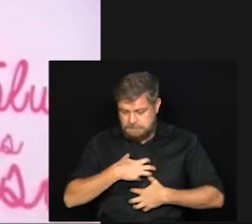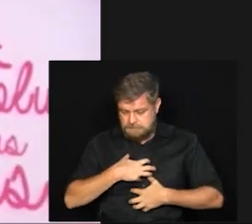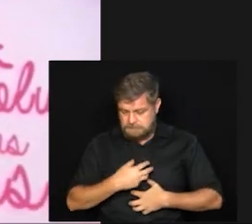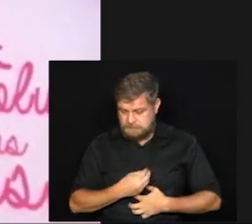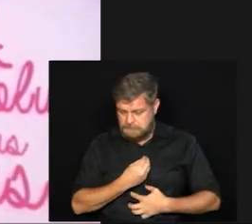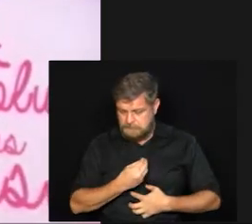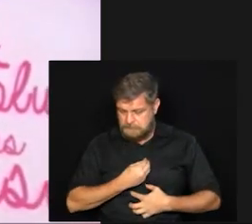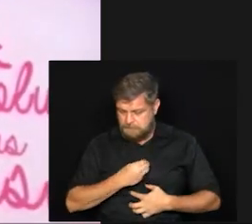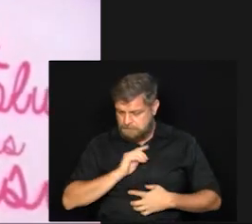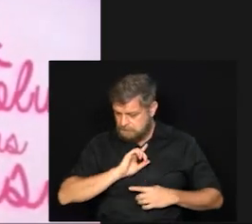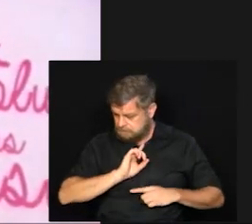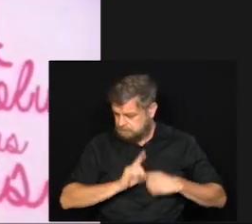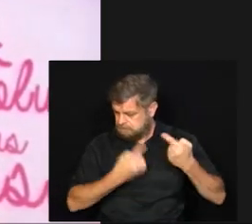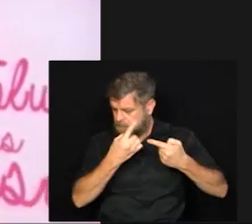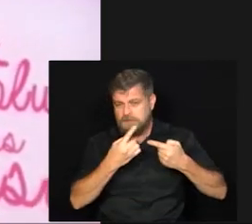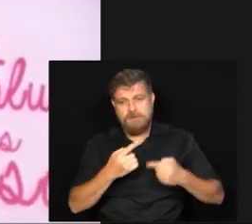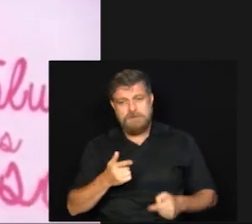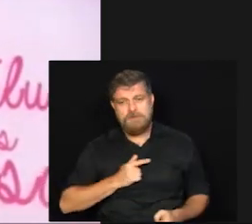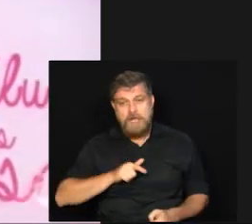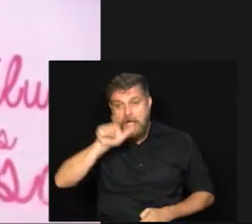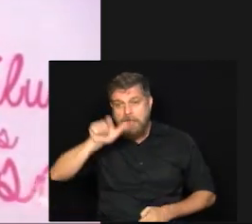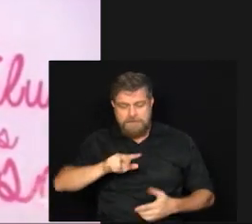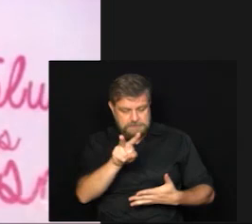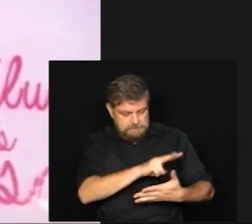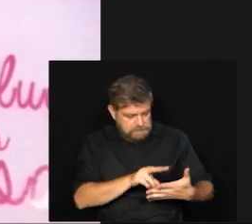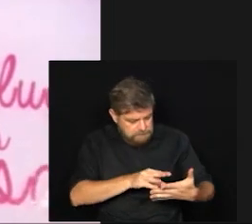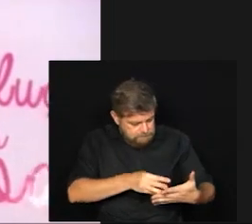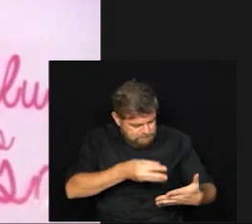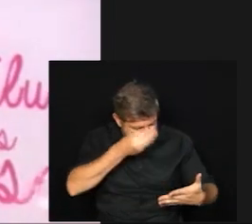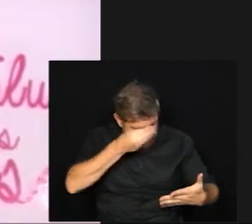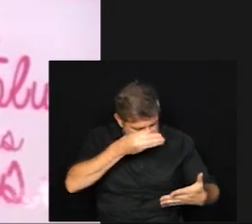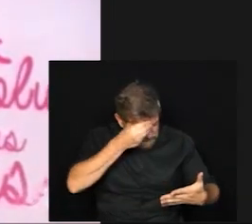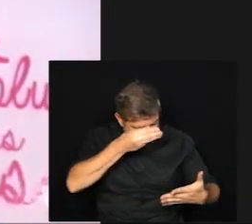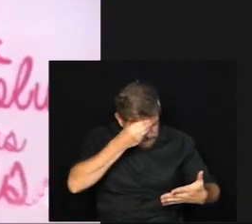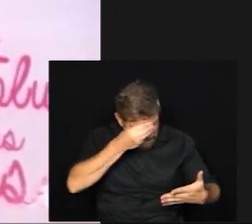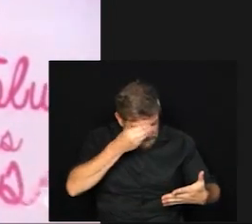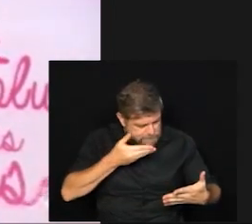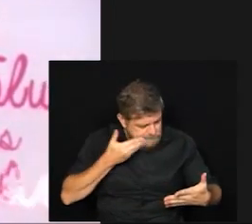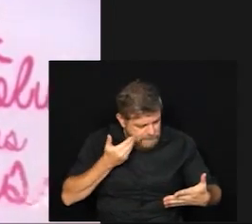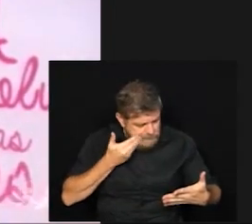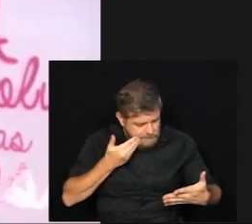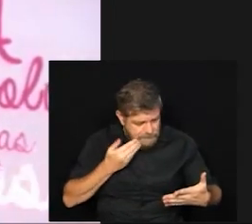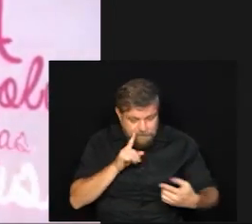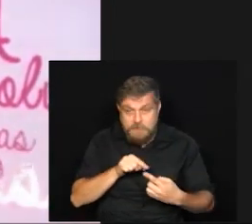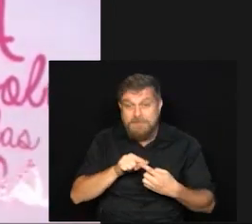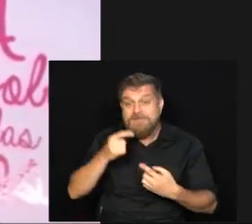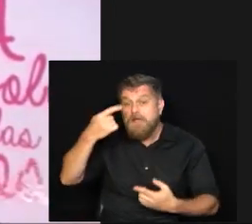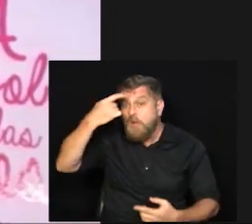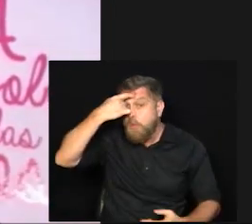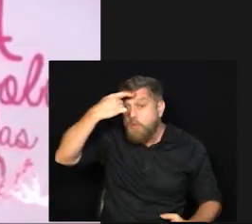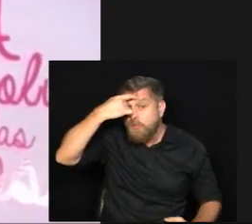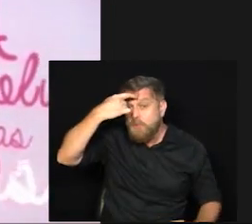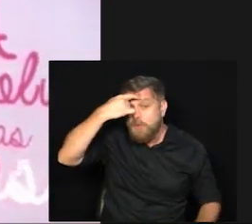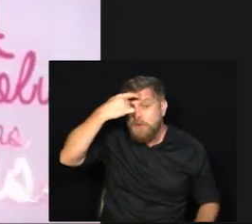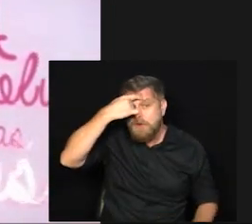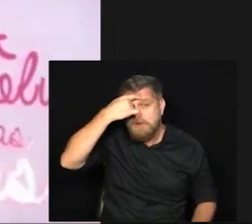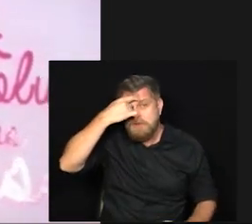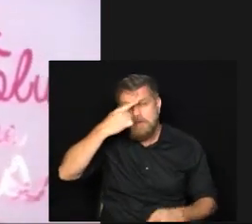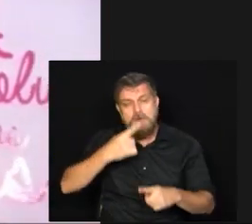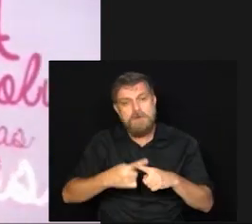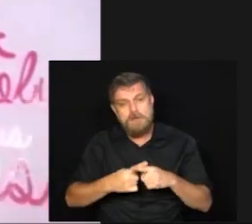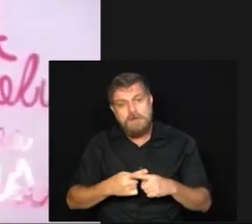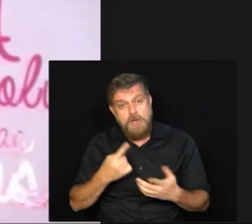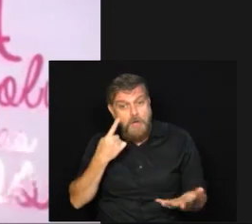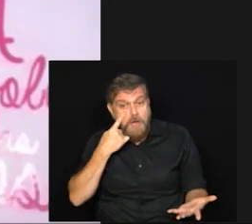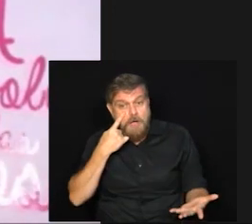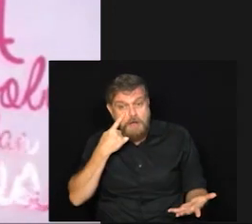realmente para quem vai ler. E a gente faz todo um trabalho de conscientização, sabe? Porque, olha,